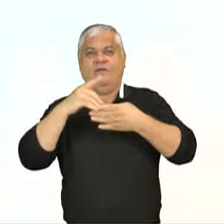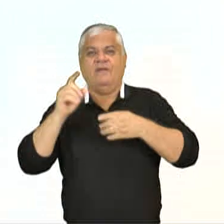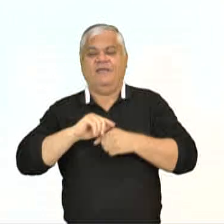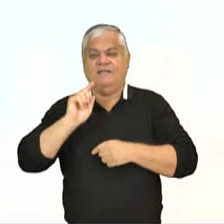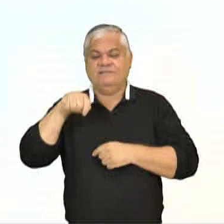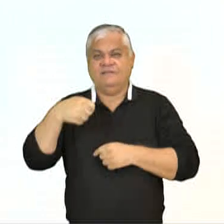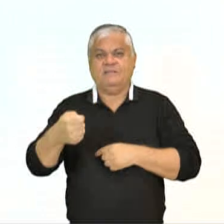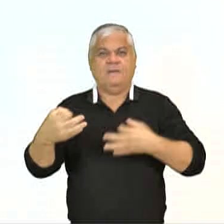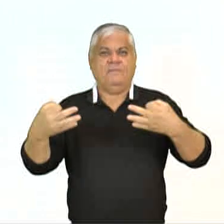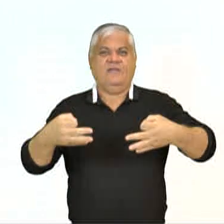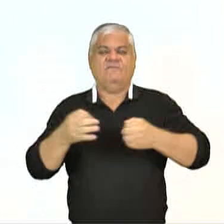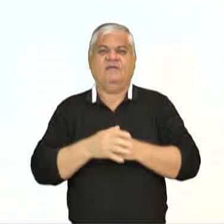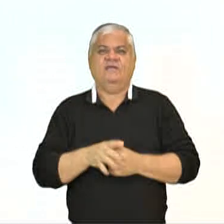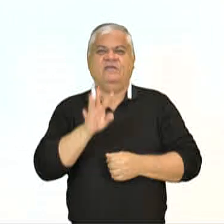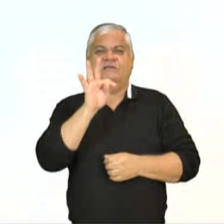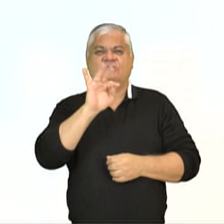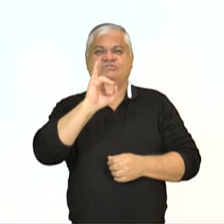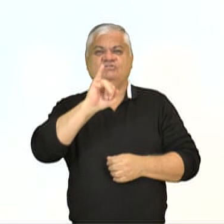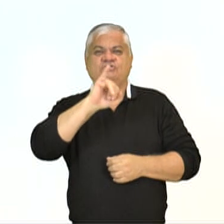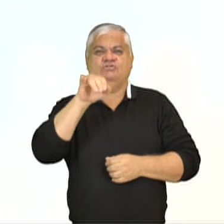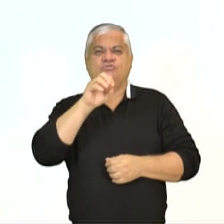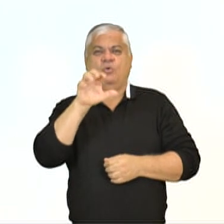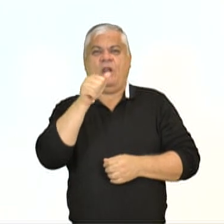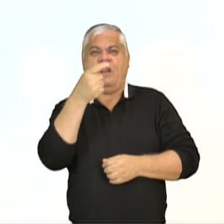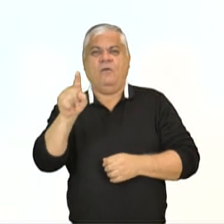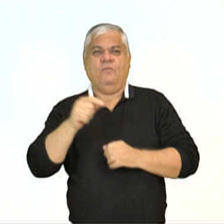era perfeito, tijolão.